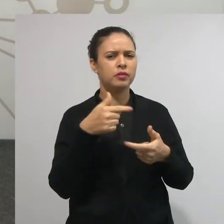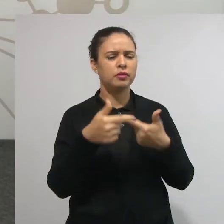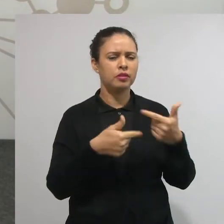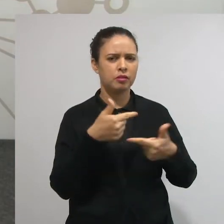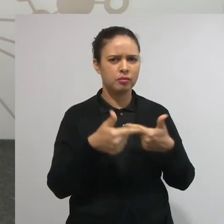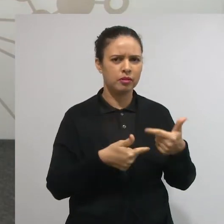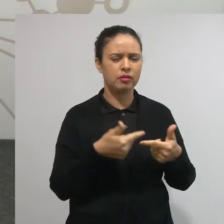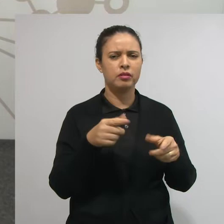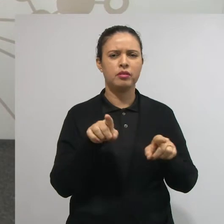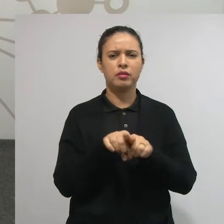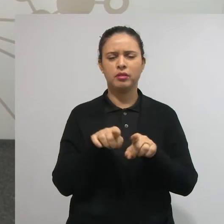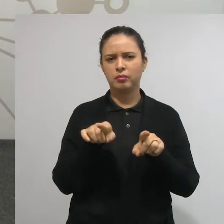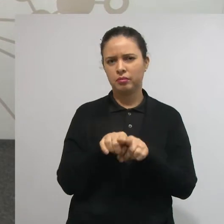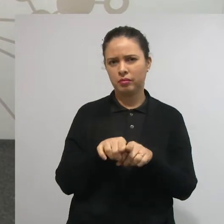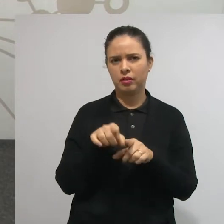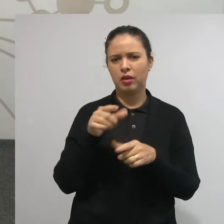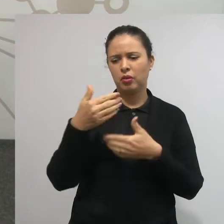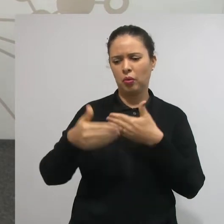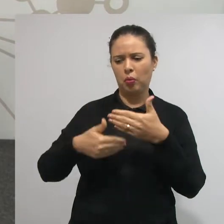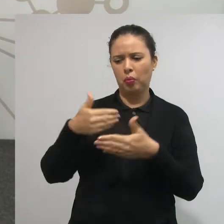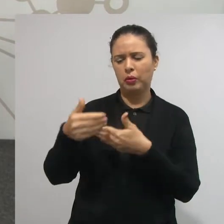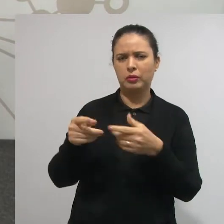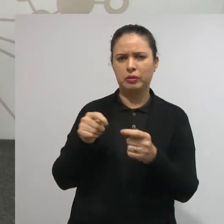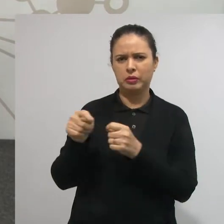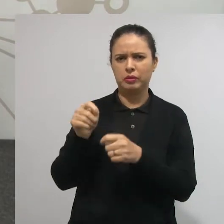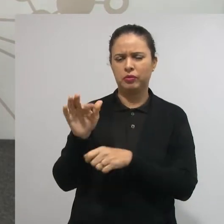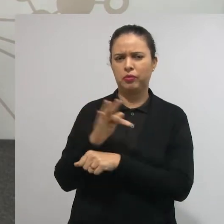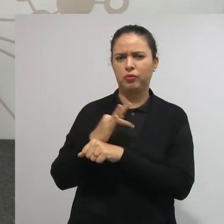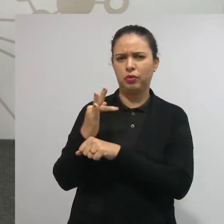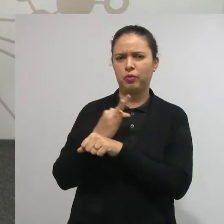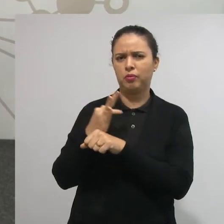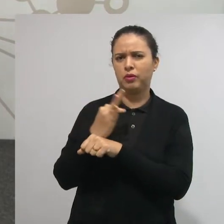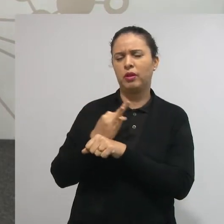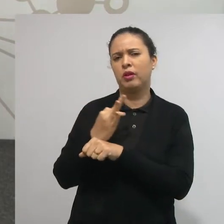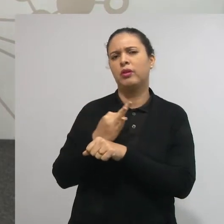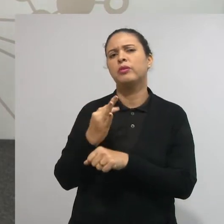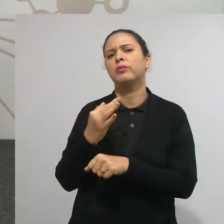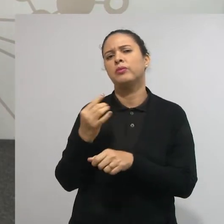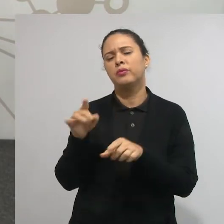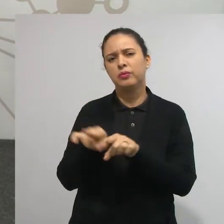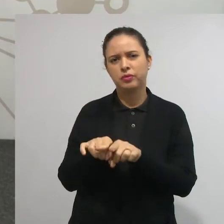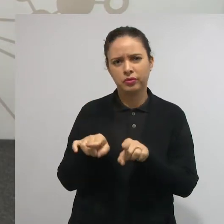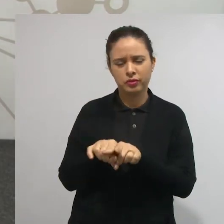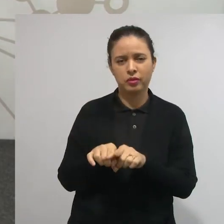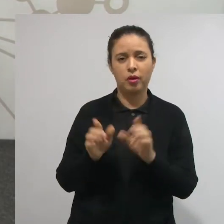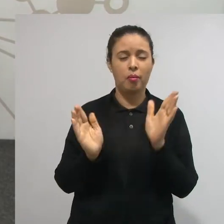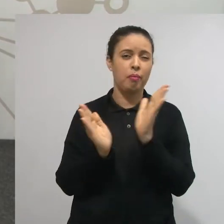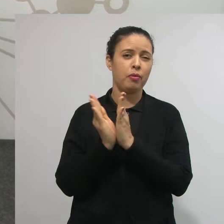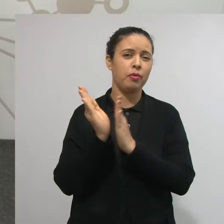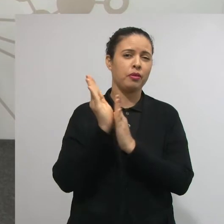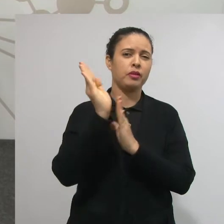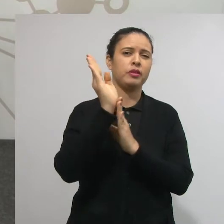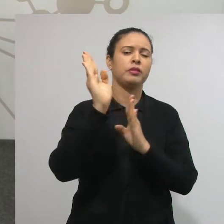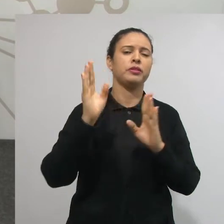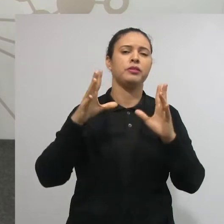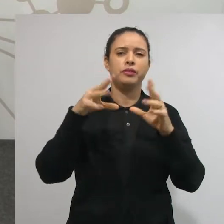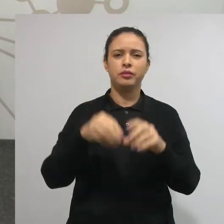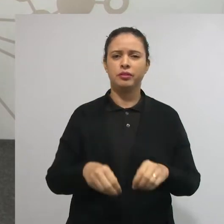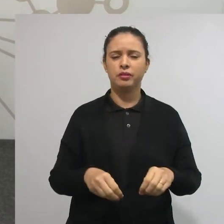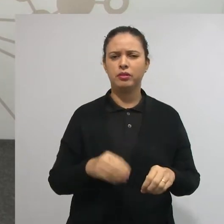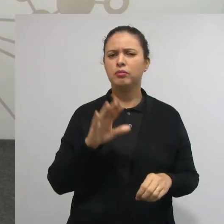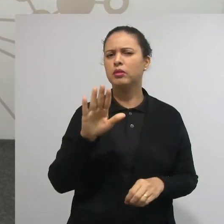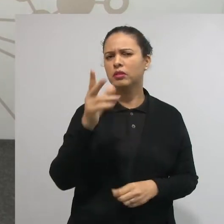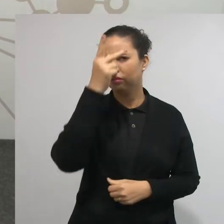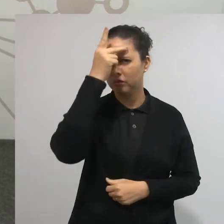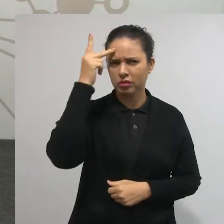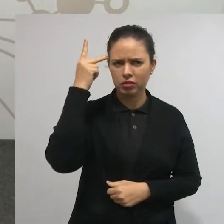a racionalização do processo formal do trabalho, começamos a trabalhar a burocracia como um todo. Mas